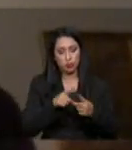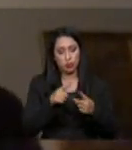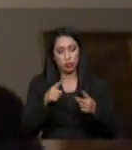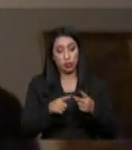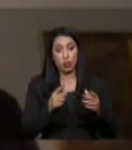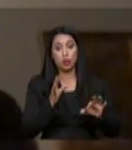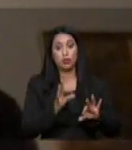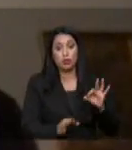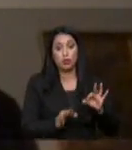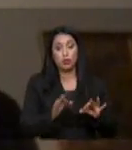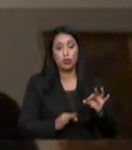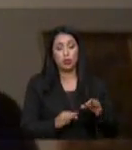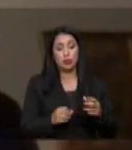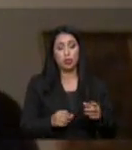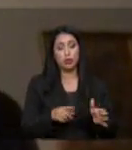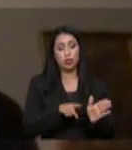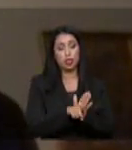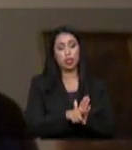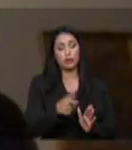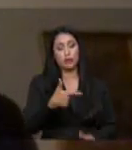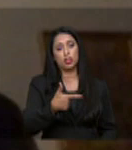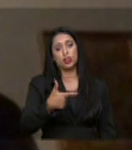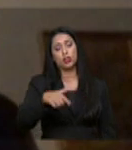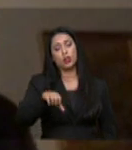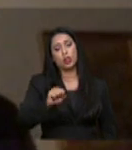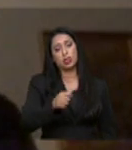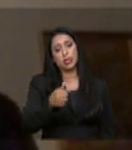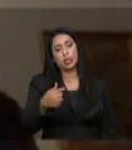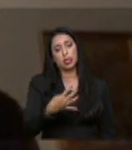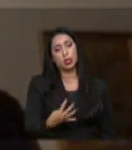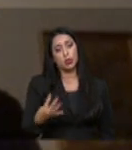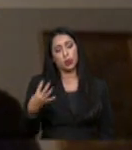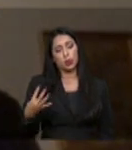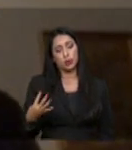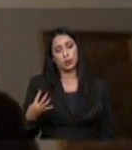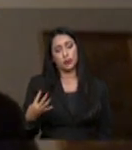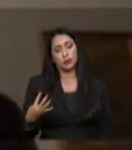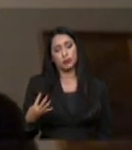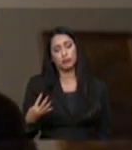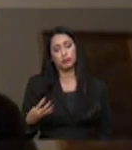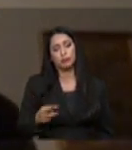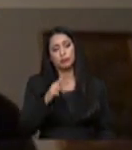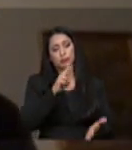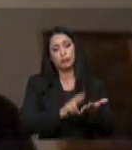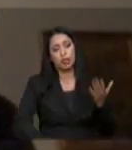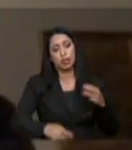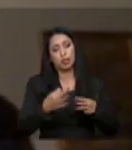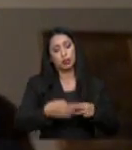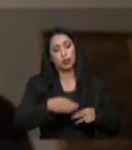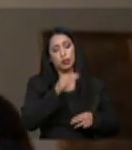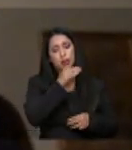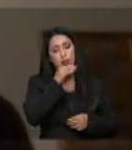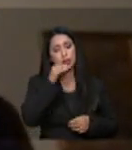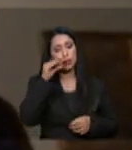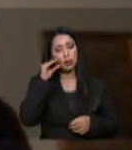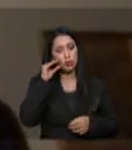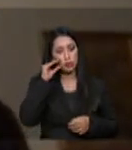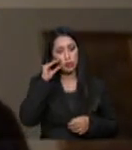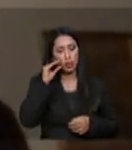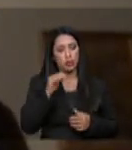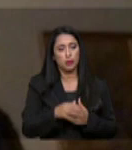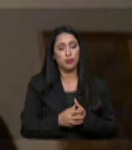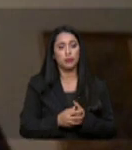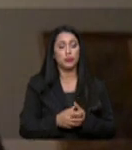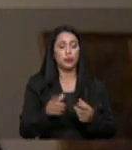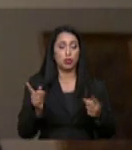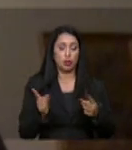julgar primeiro no inquérito 2874 e sob a relatoria do Ministro Celso de Mello